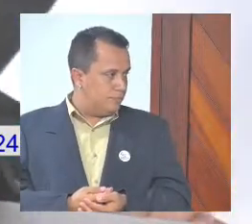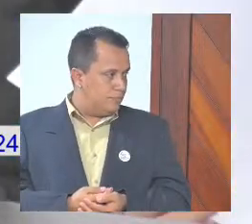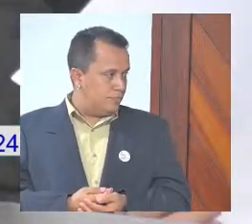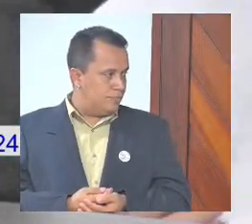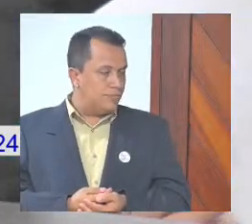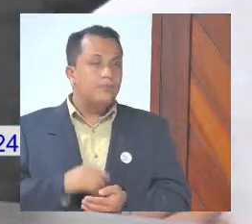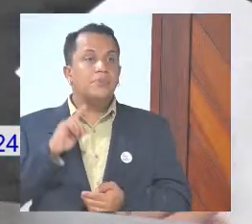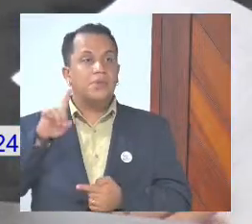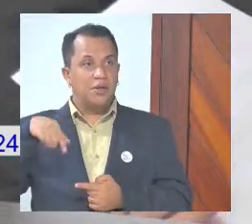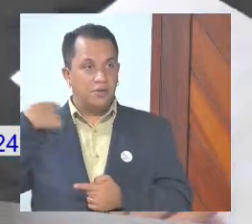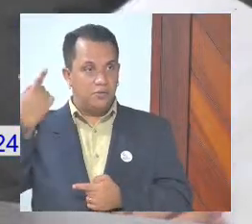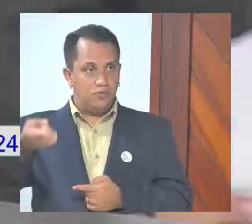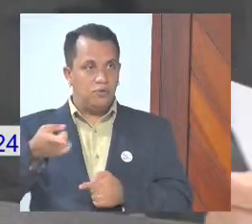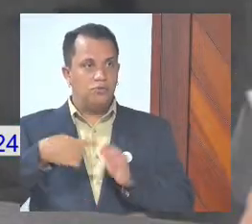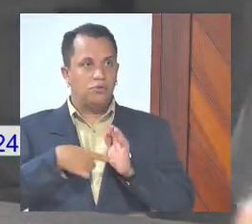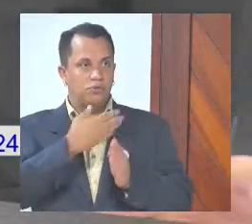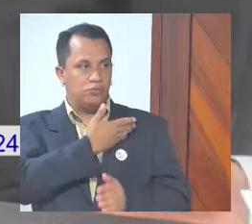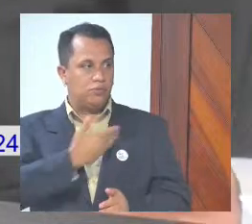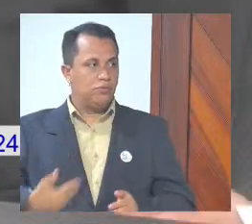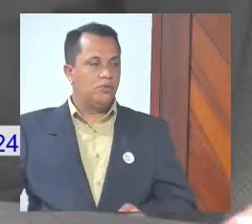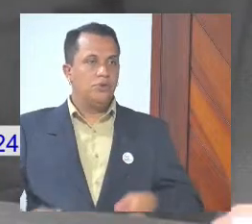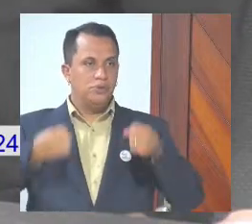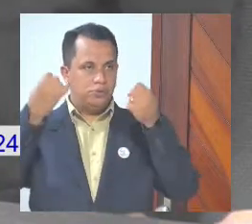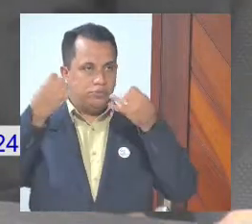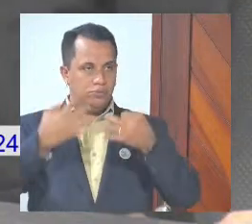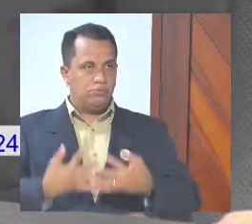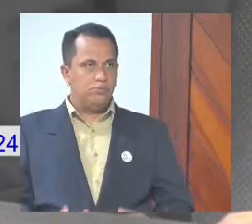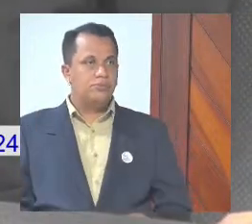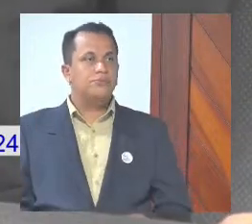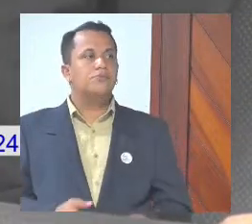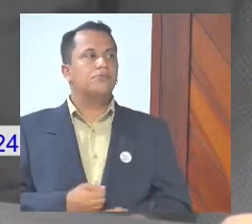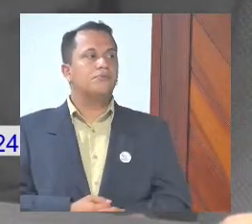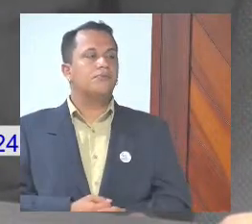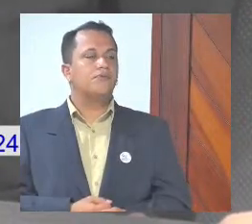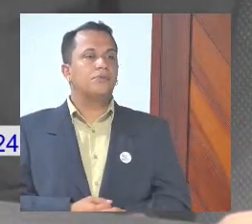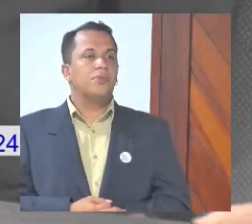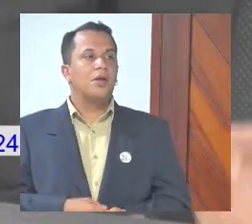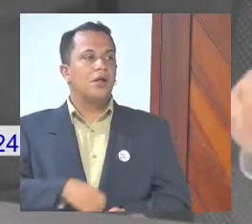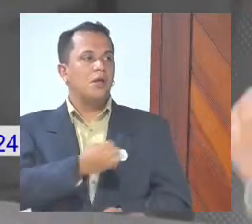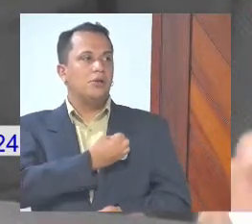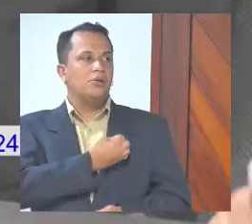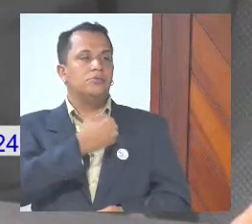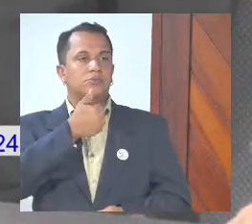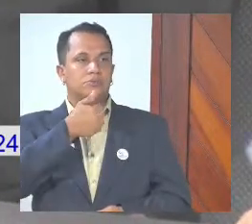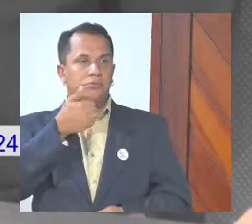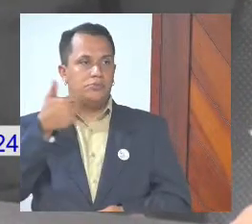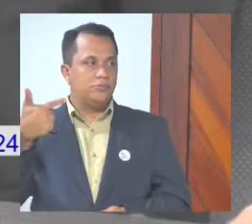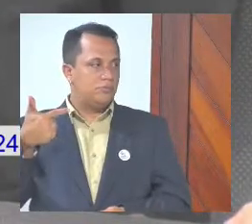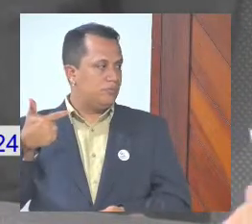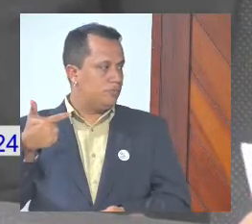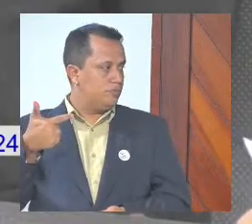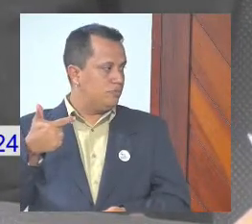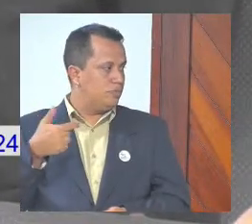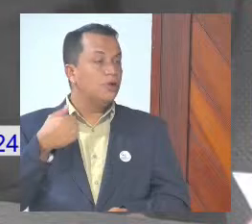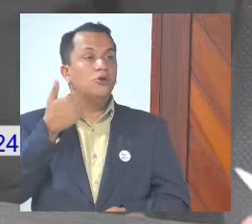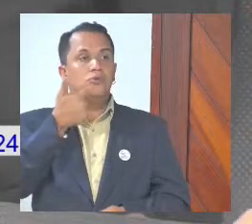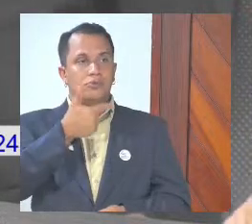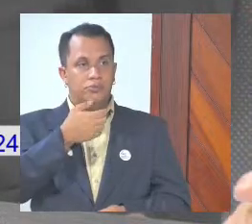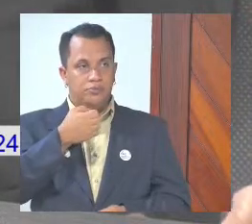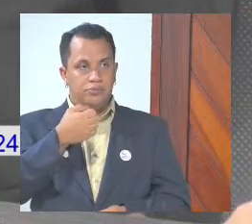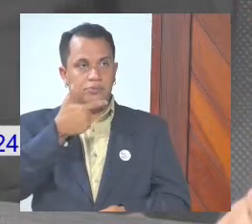Na sequência, o presidente declarou ao plenário que, nos termos da resolução número 012 de